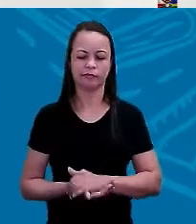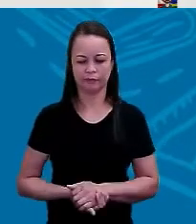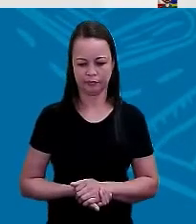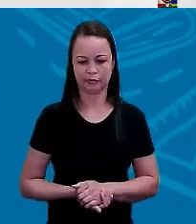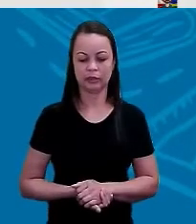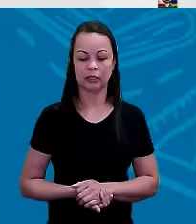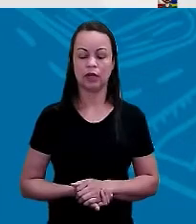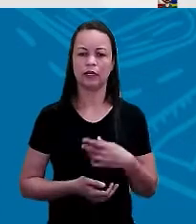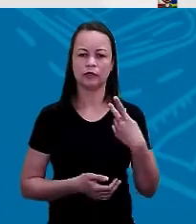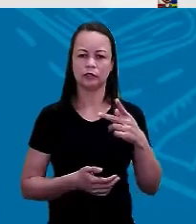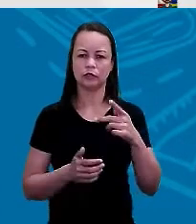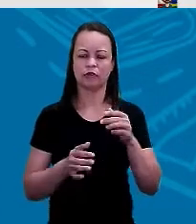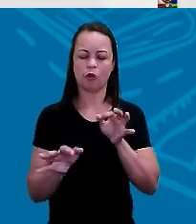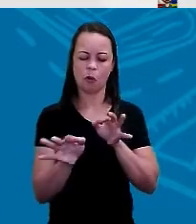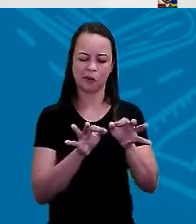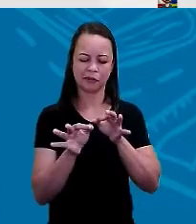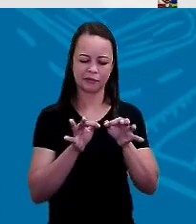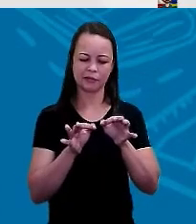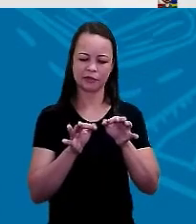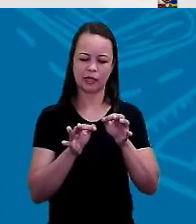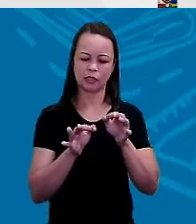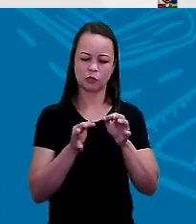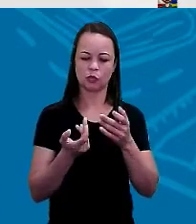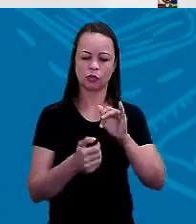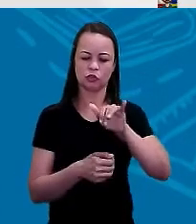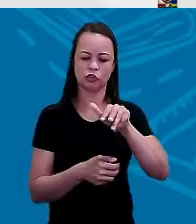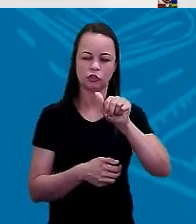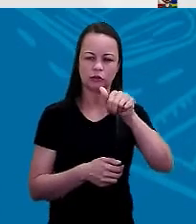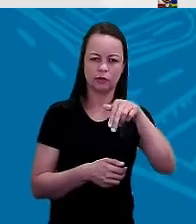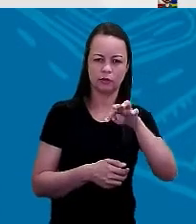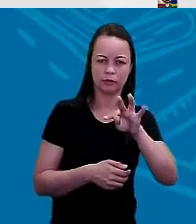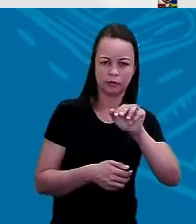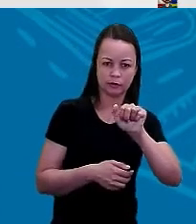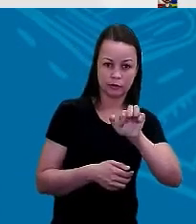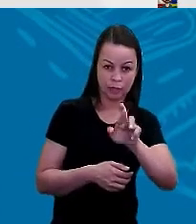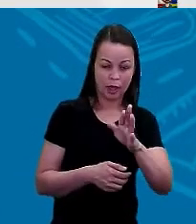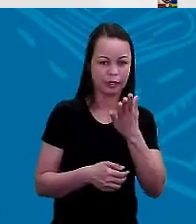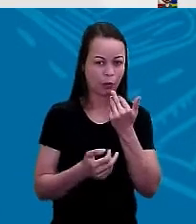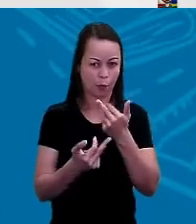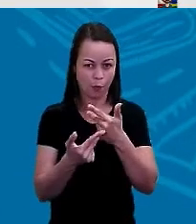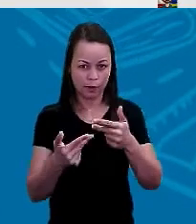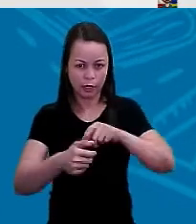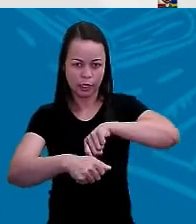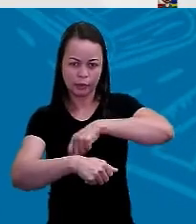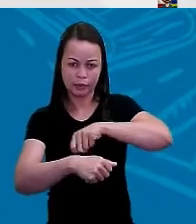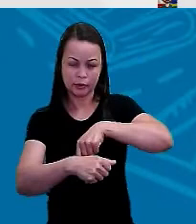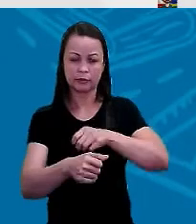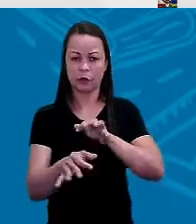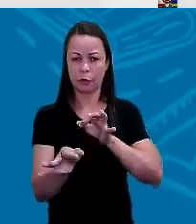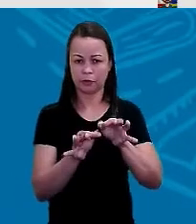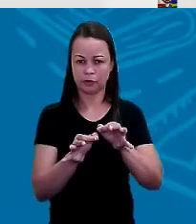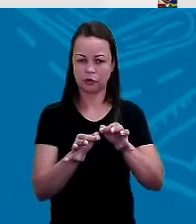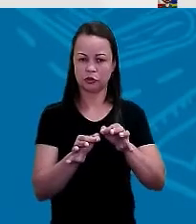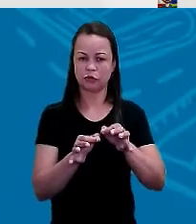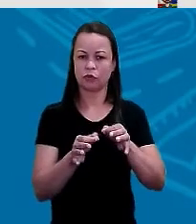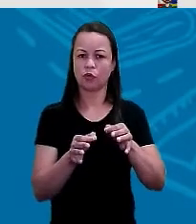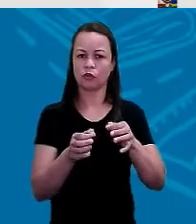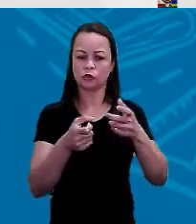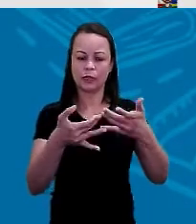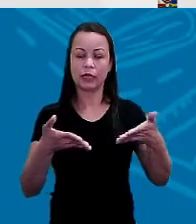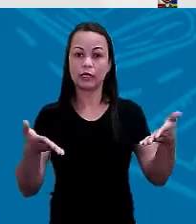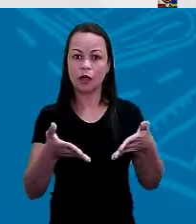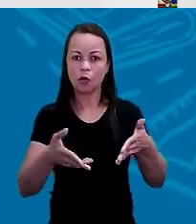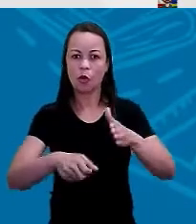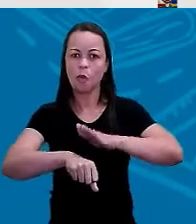é uma ação que estava acontecendo, eu estou falando agora, nesse exato momento. Então,